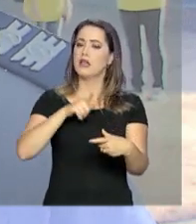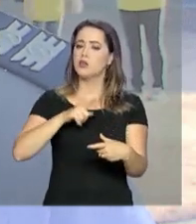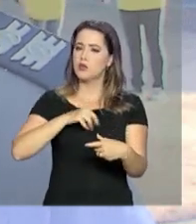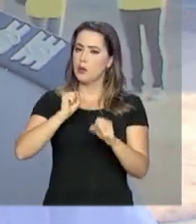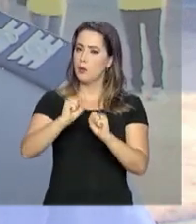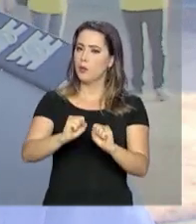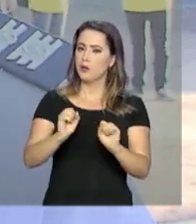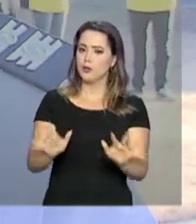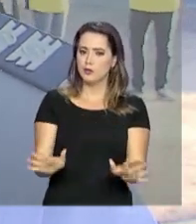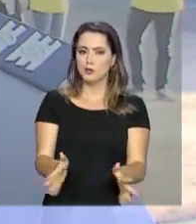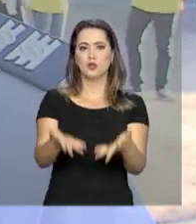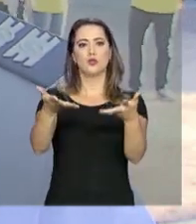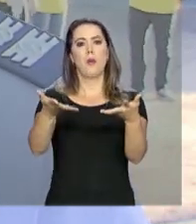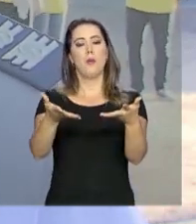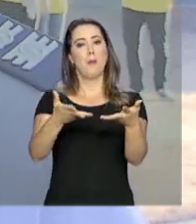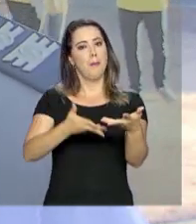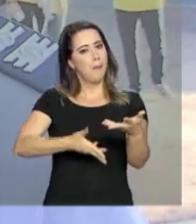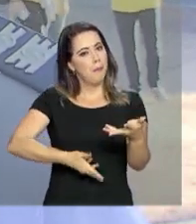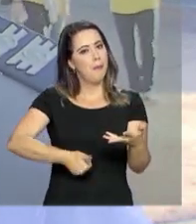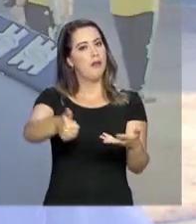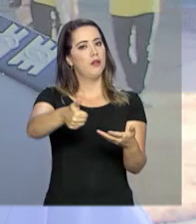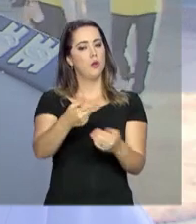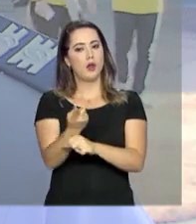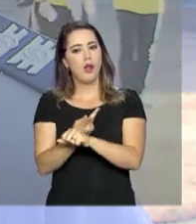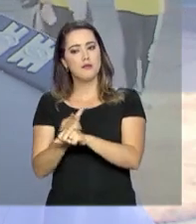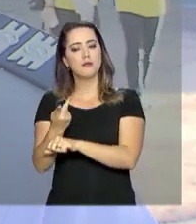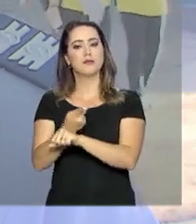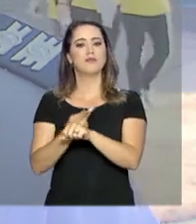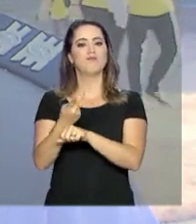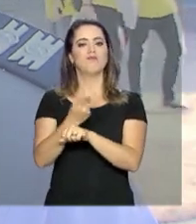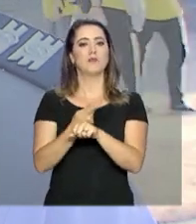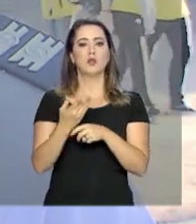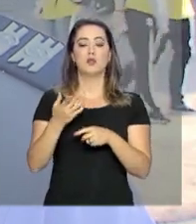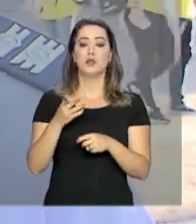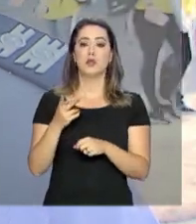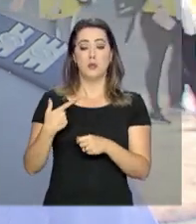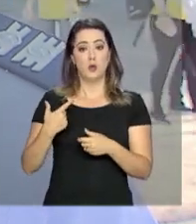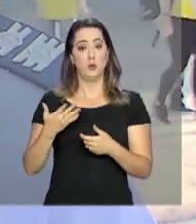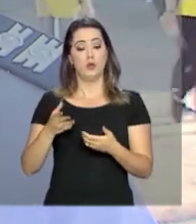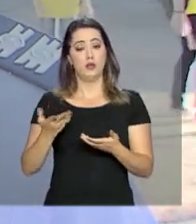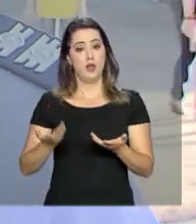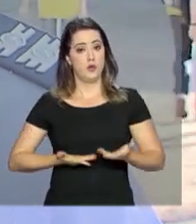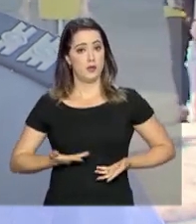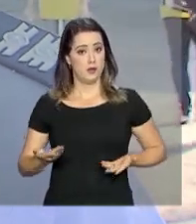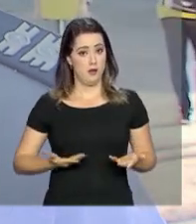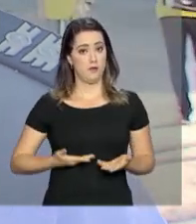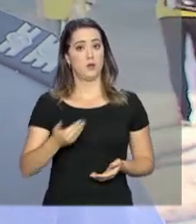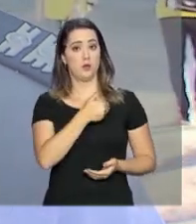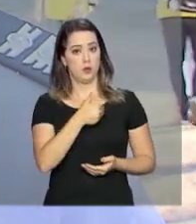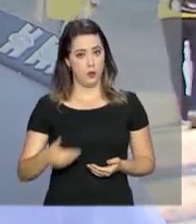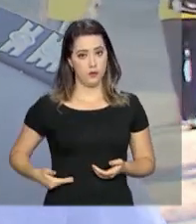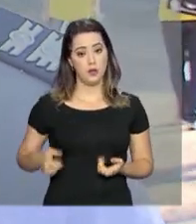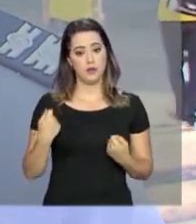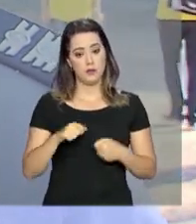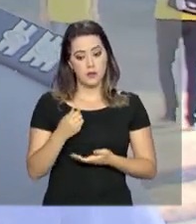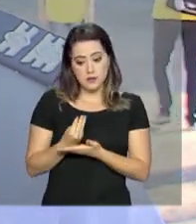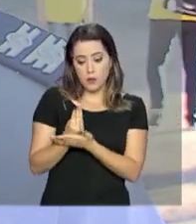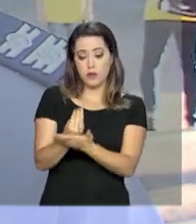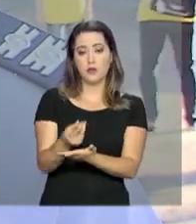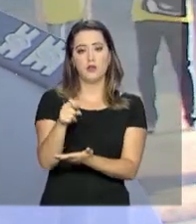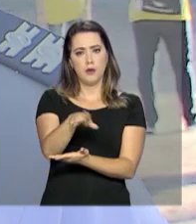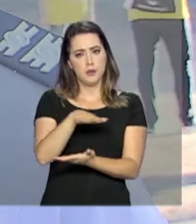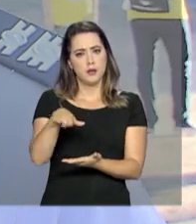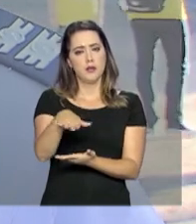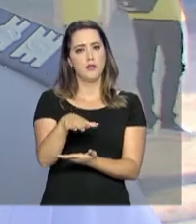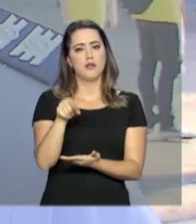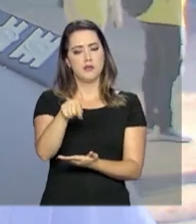comunidades elementos das comunidades de buscarem o serviço público que tem que ser está disponível para eles então está capacitado a